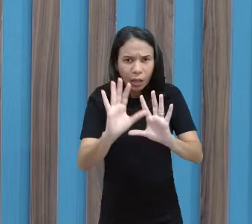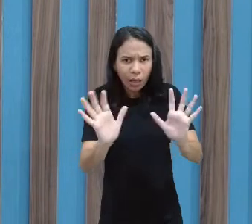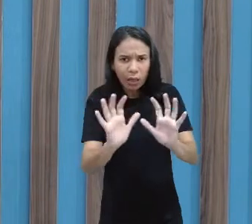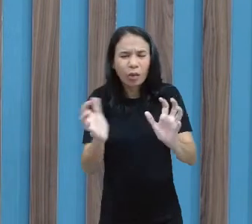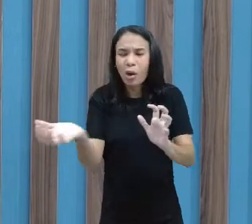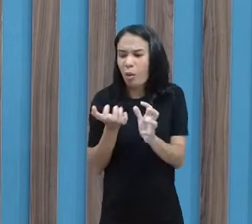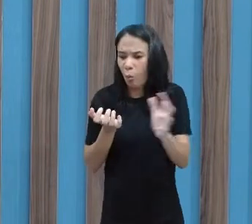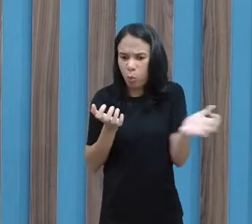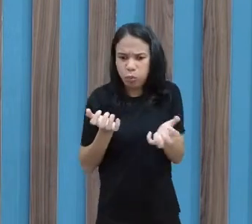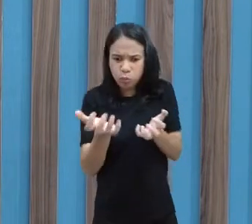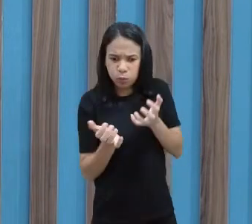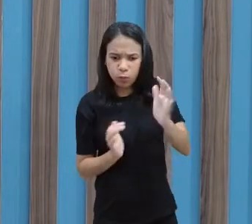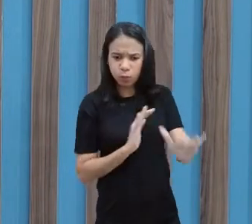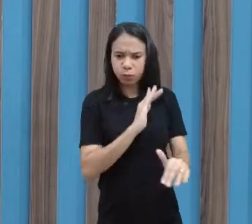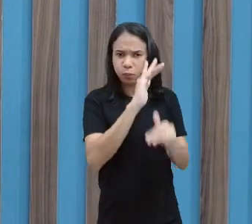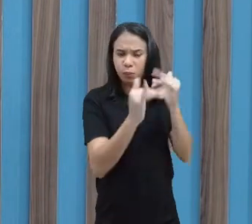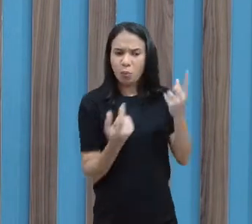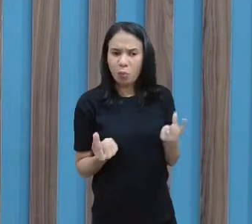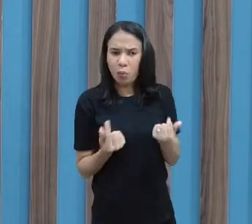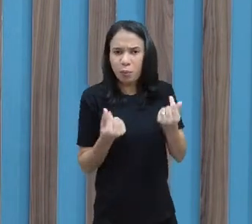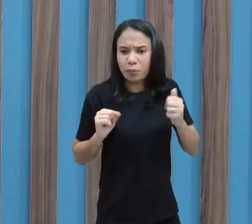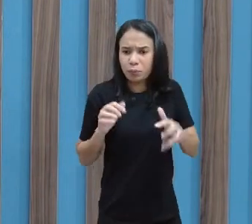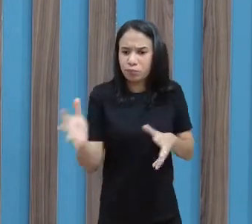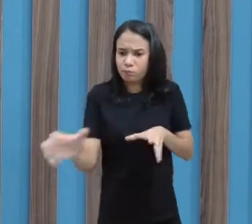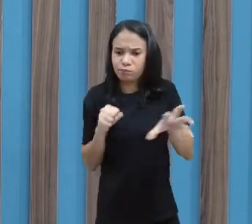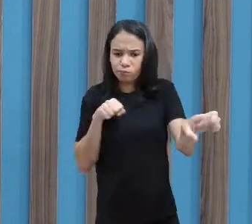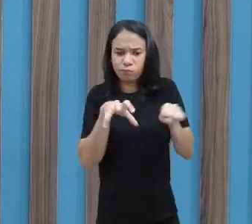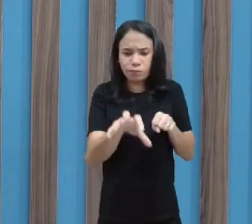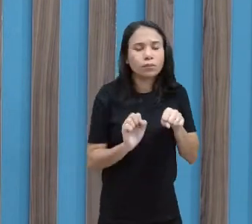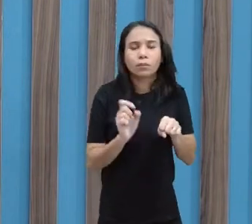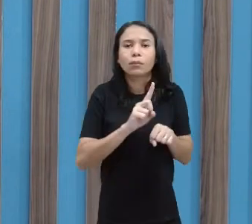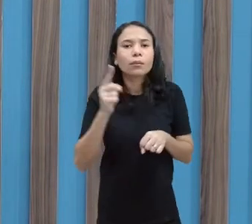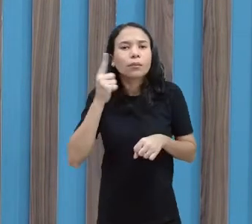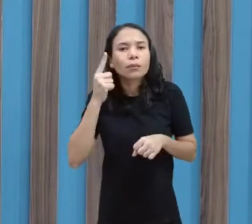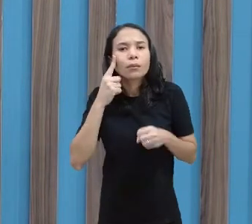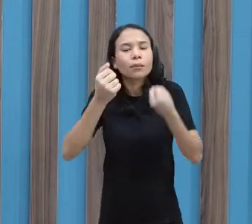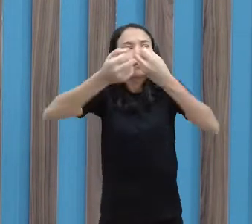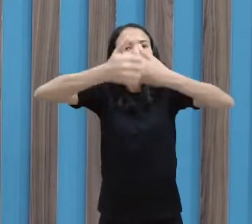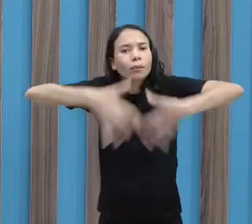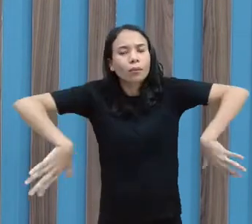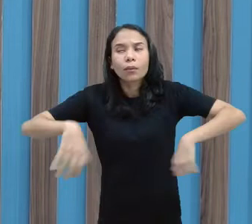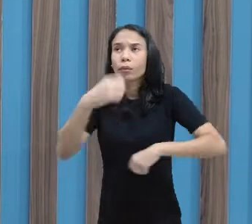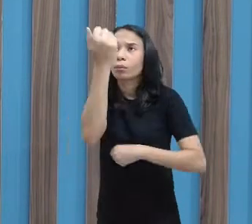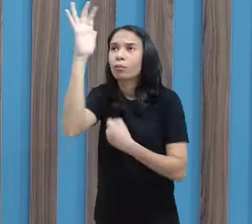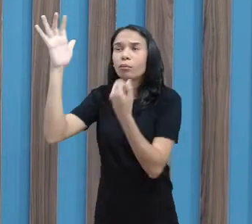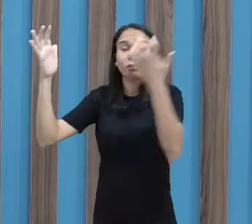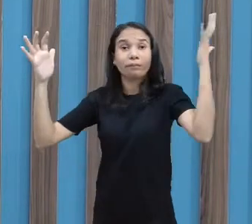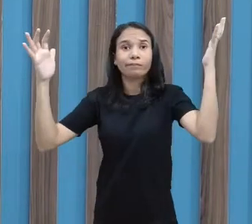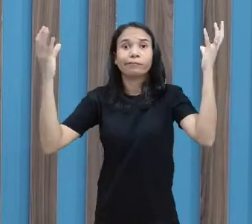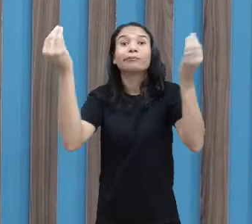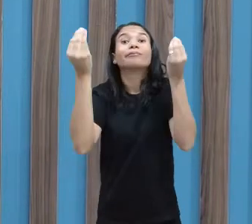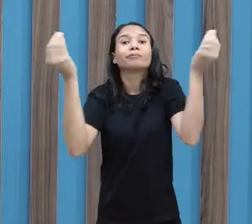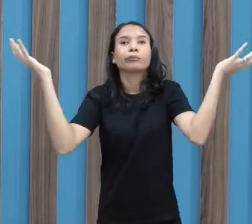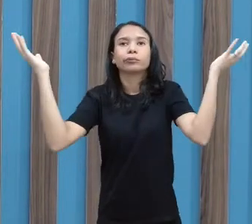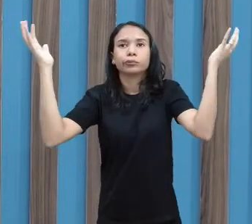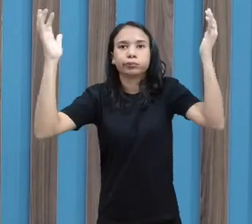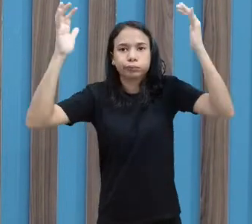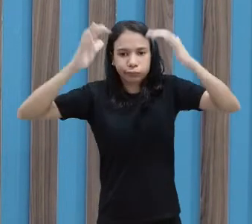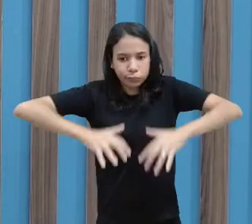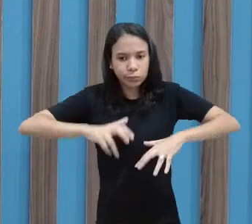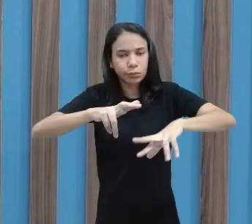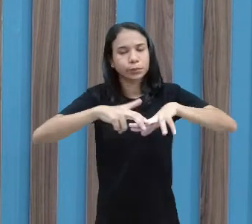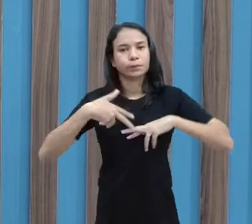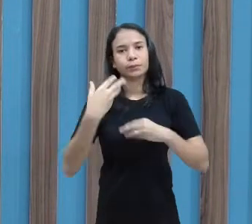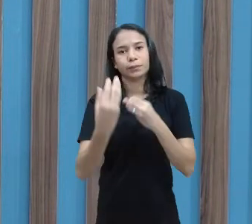né, desenvolver economicamente e sem pensar no meio ambiente. E isso impactou bastante, né, a